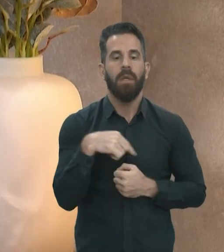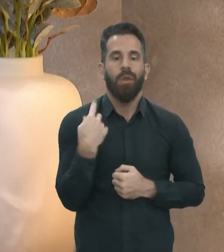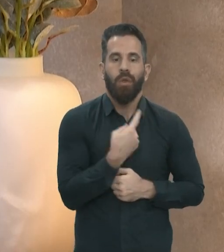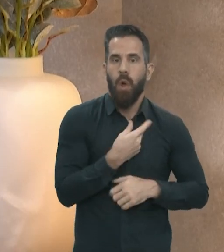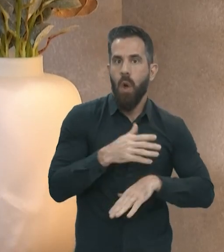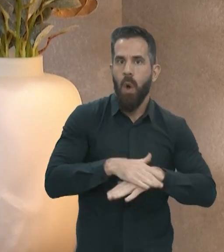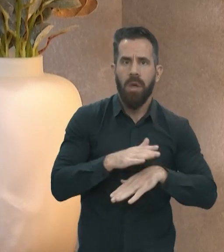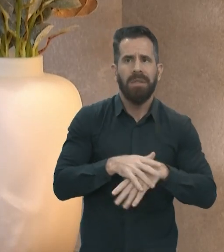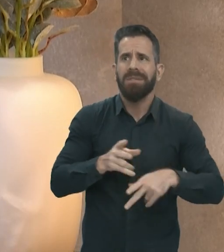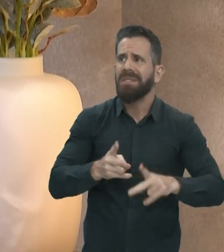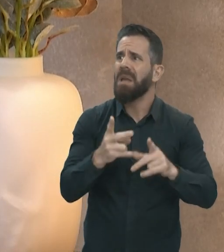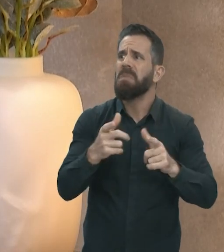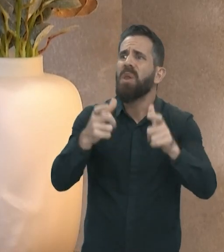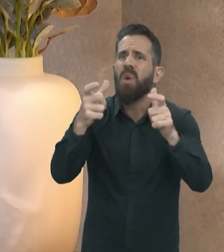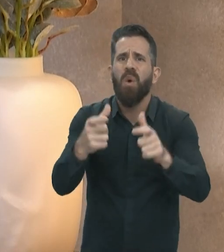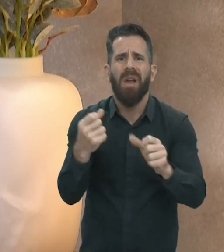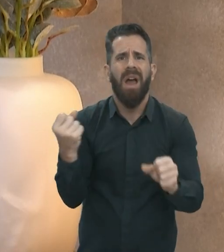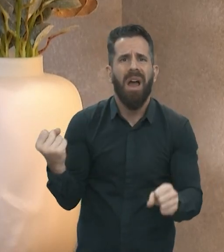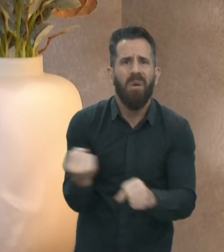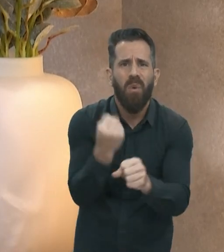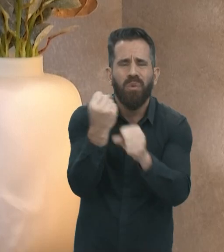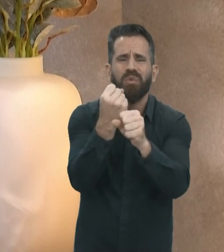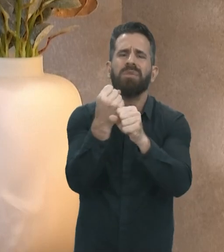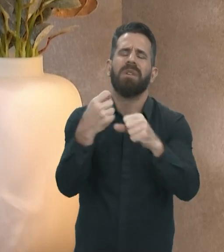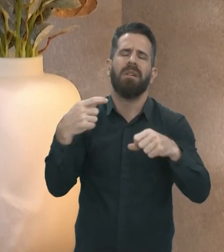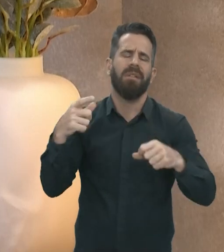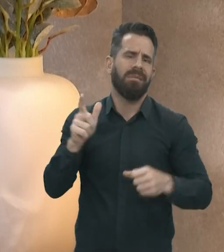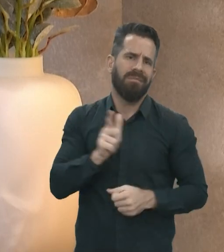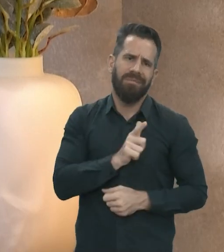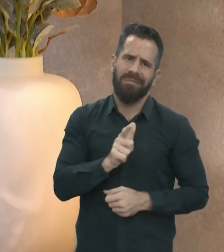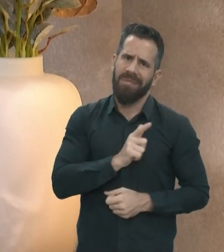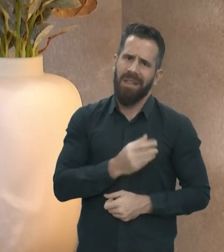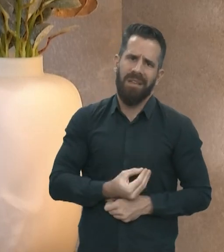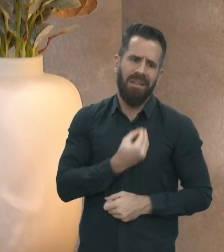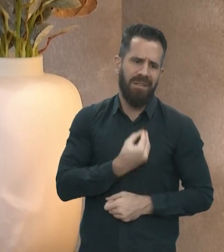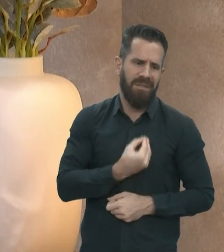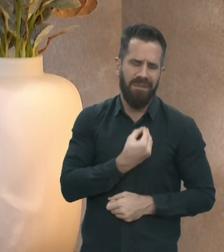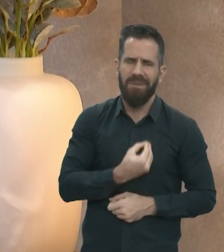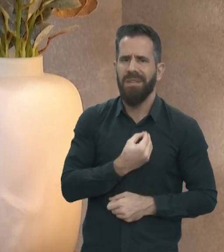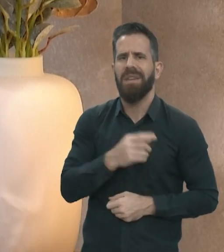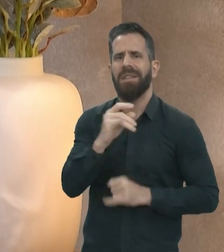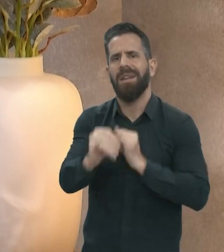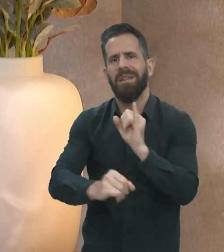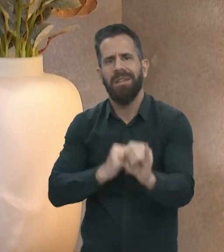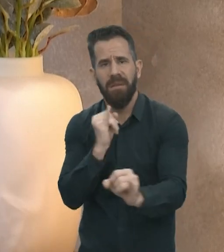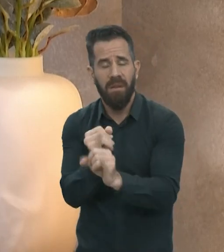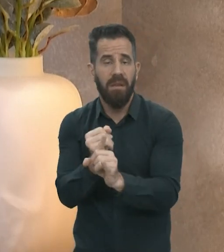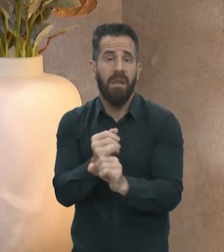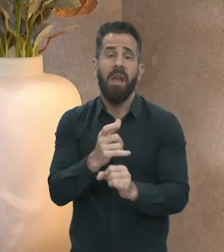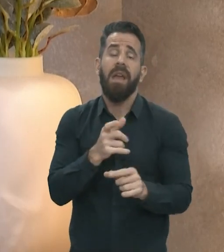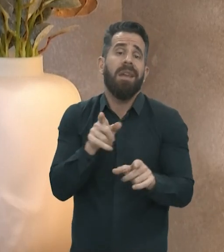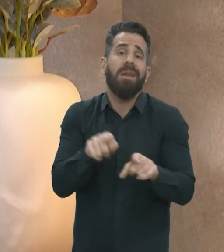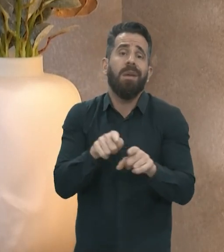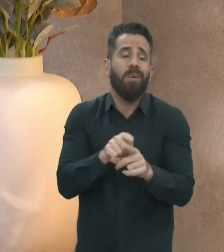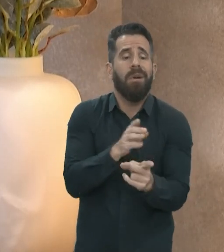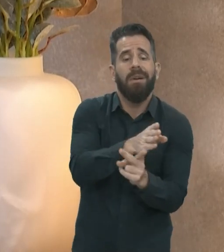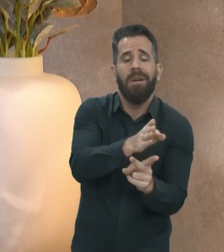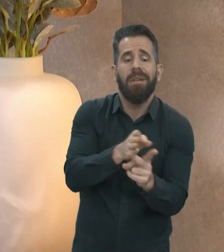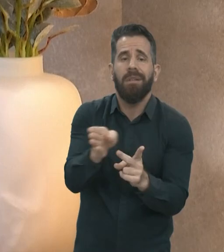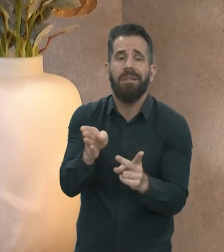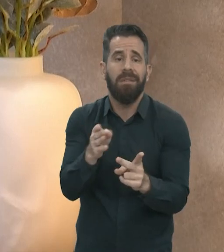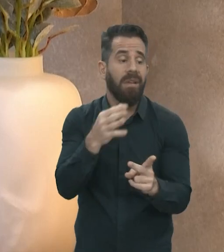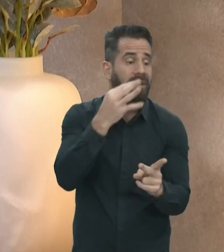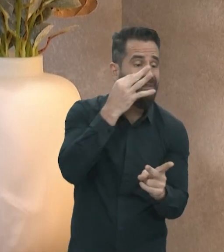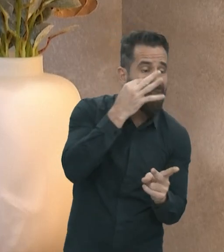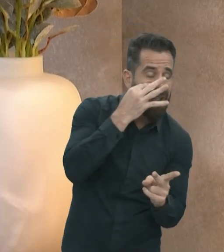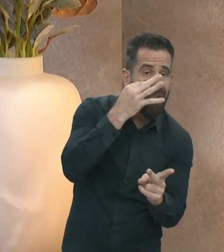sistemas de informação. Todas as nossas atividades, elas estão ora no mundo físico, ora no virtual. Então, tem que se preocupar com